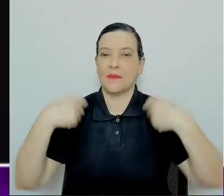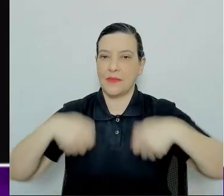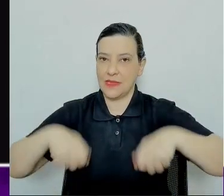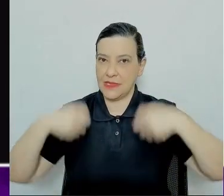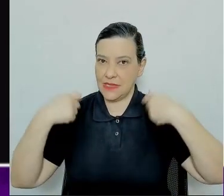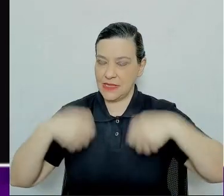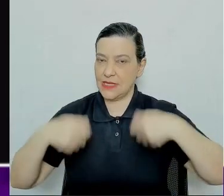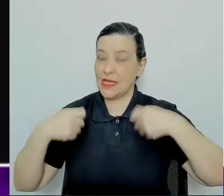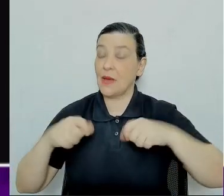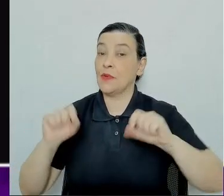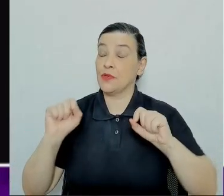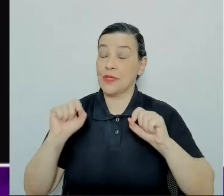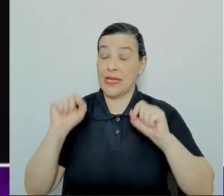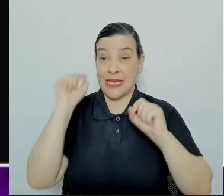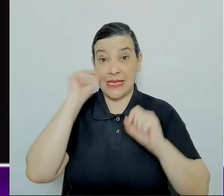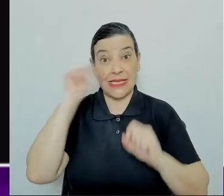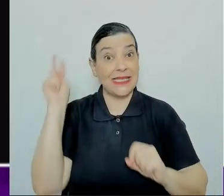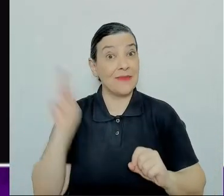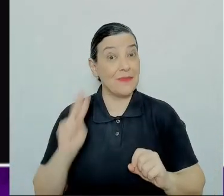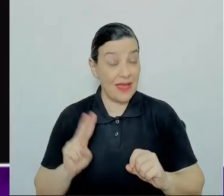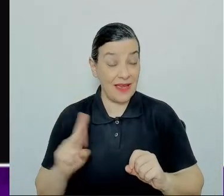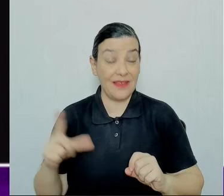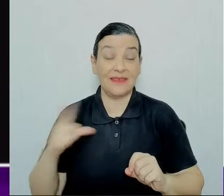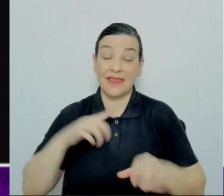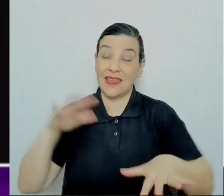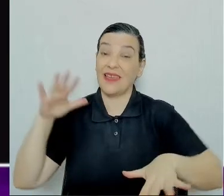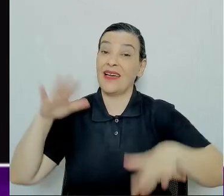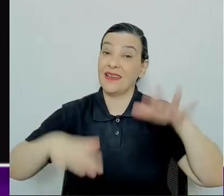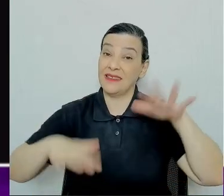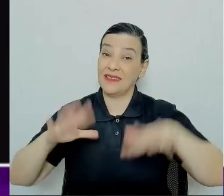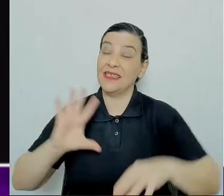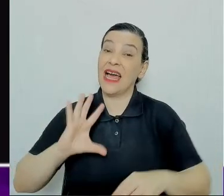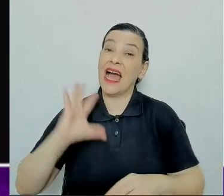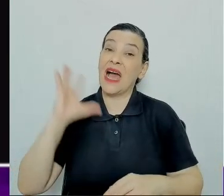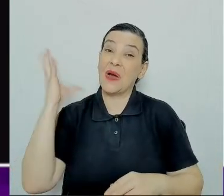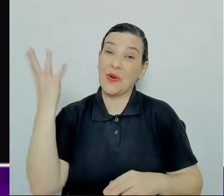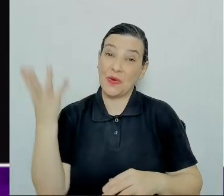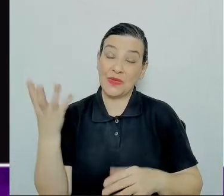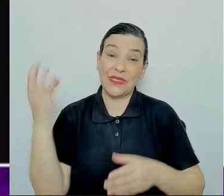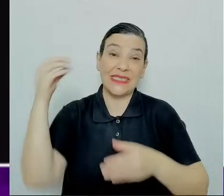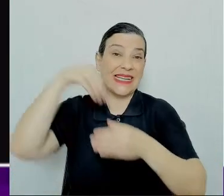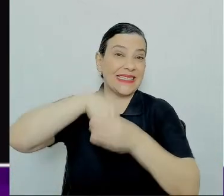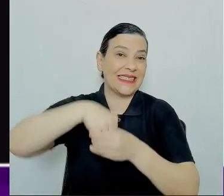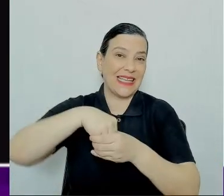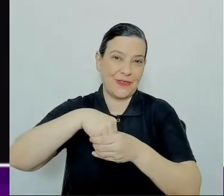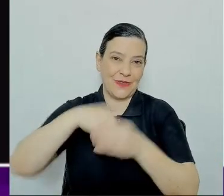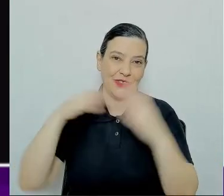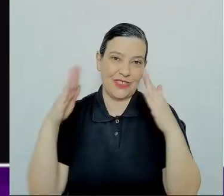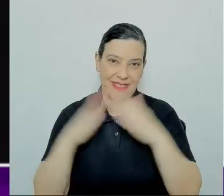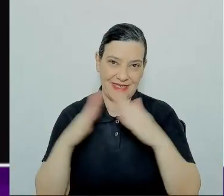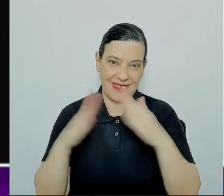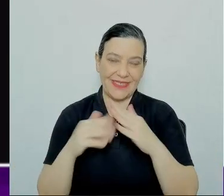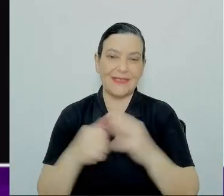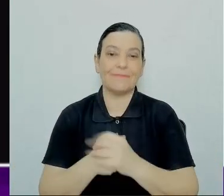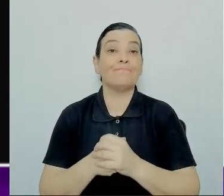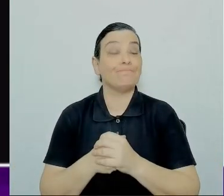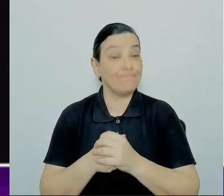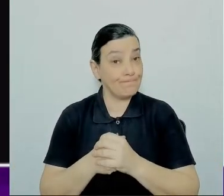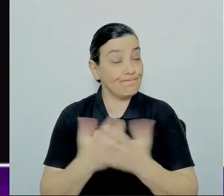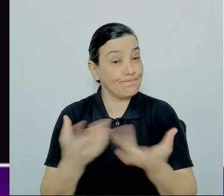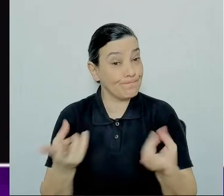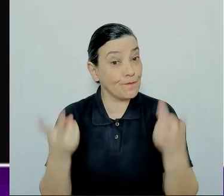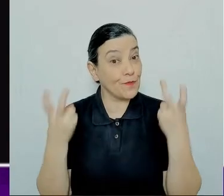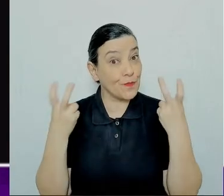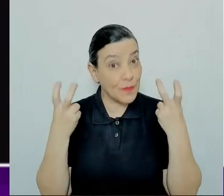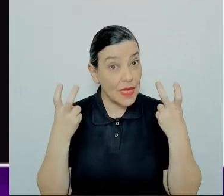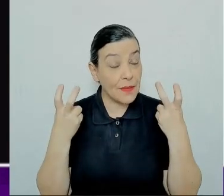nossos olhos também, porque existem situações onde o atacante está dentro de casa. Então, assim, a gente vê que